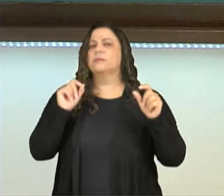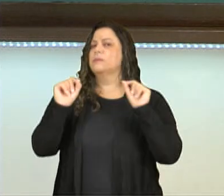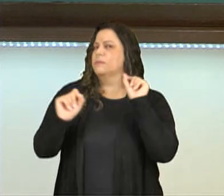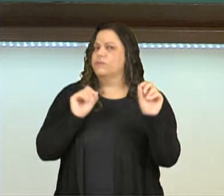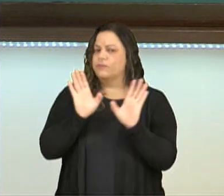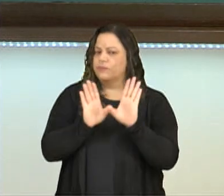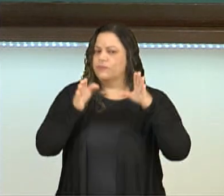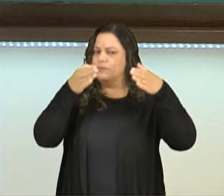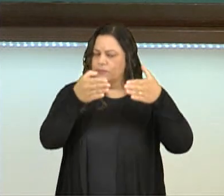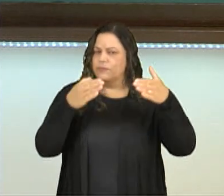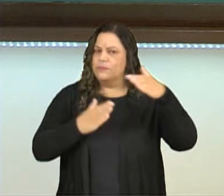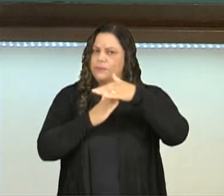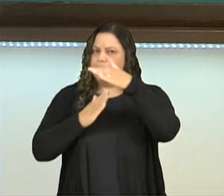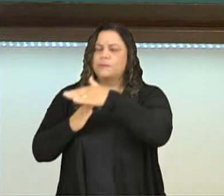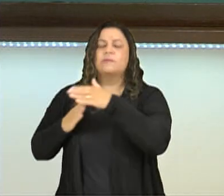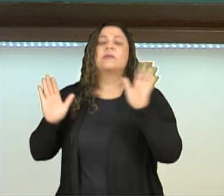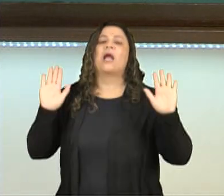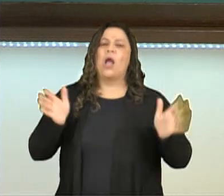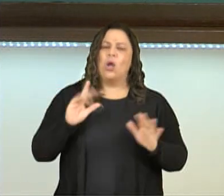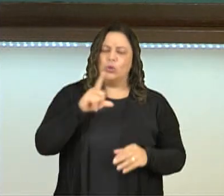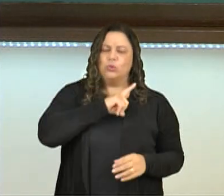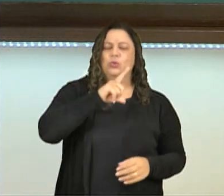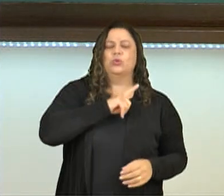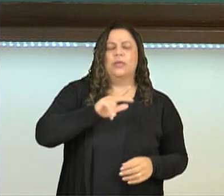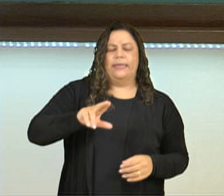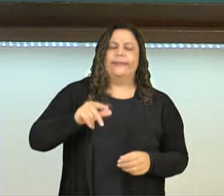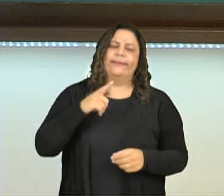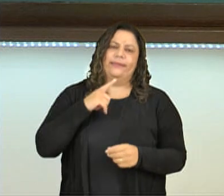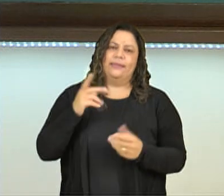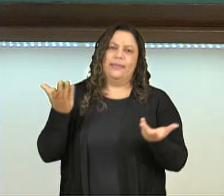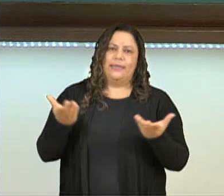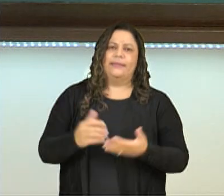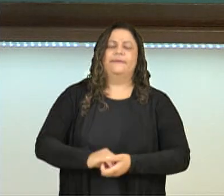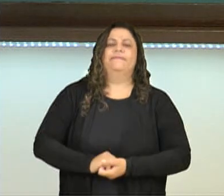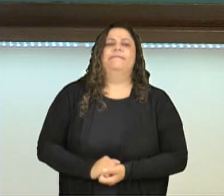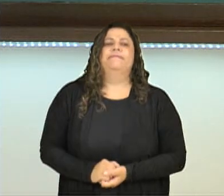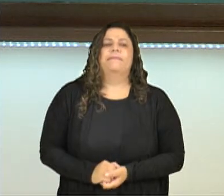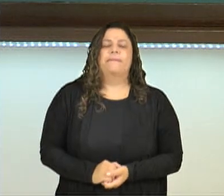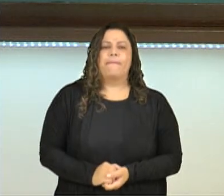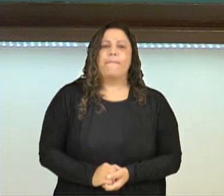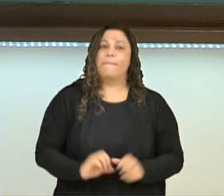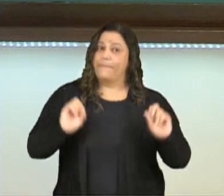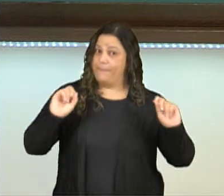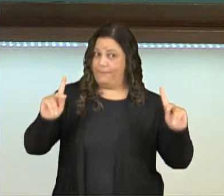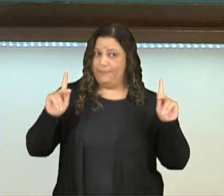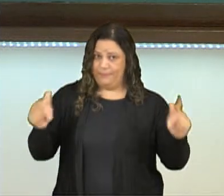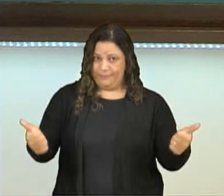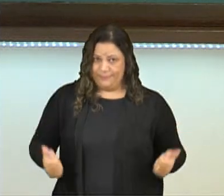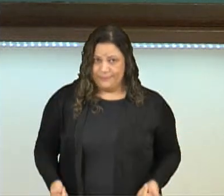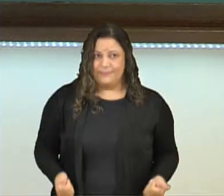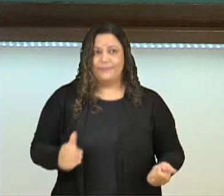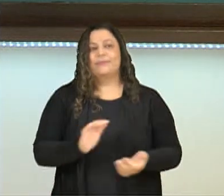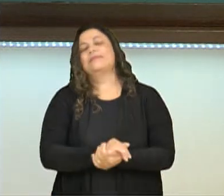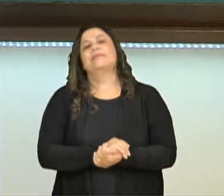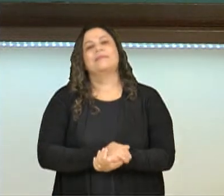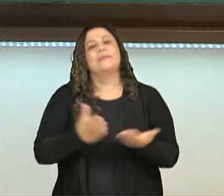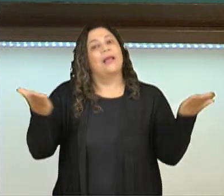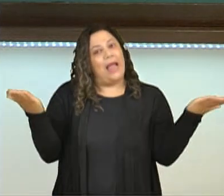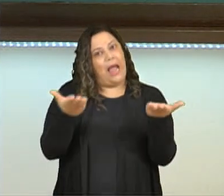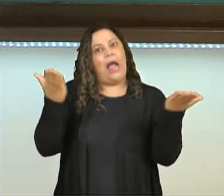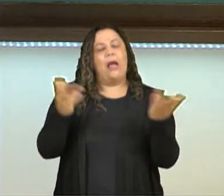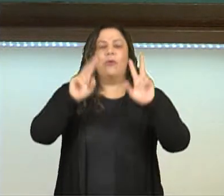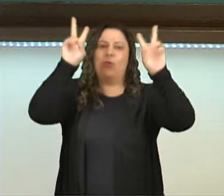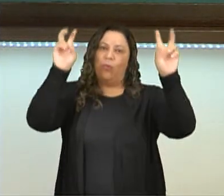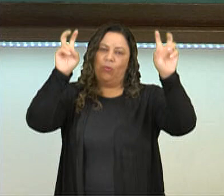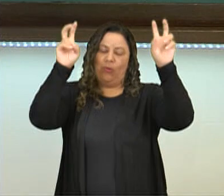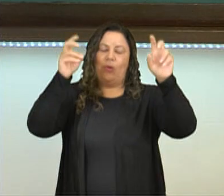você dizer que já existe essa união econômica e monetária, ok? Para isso, lógico que agora